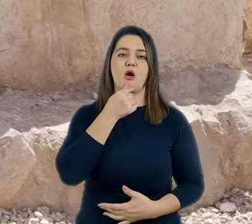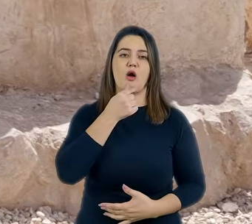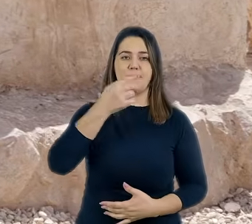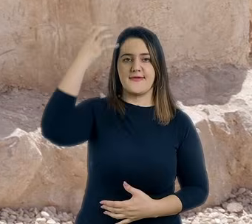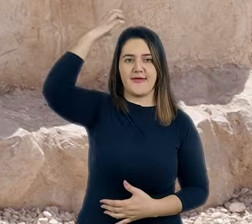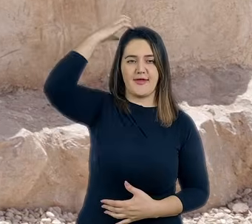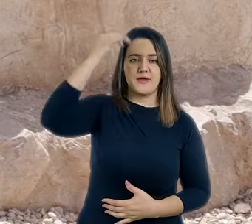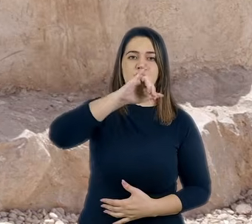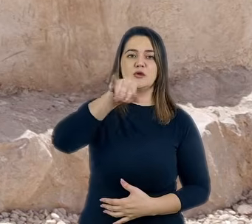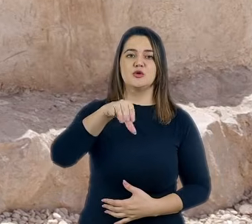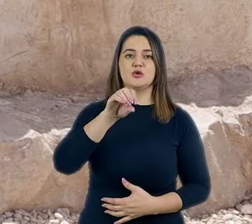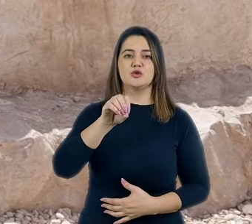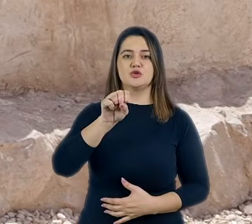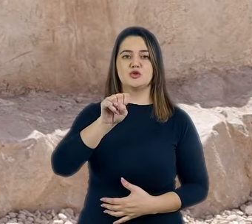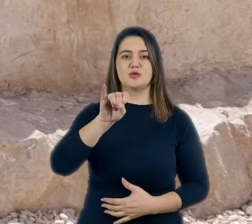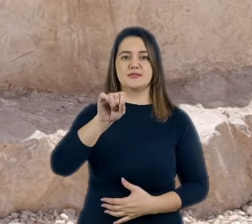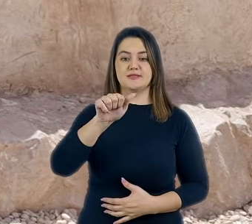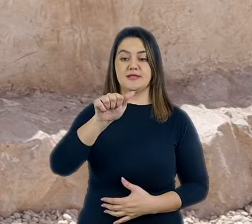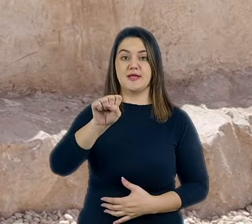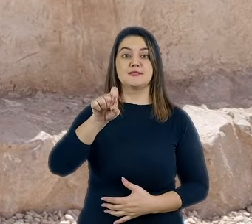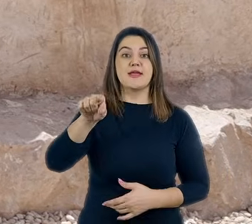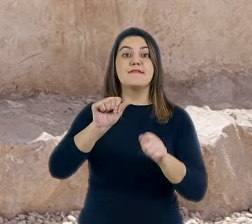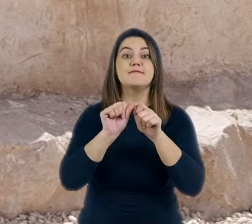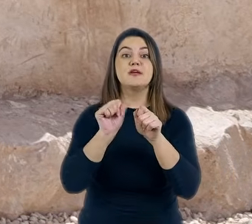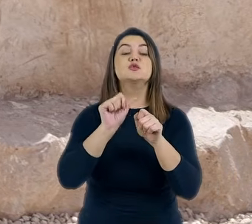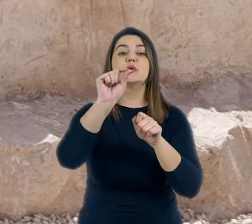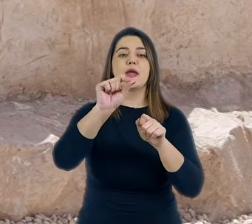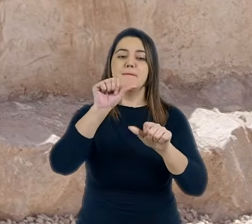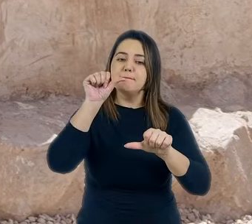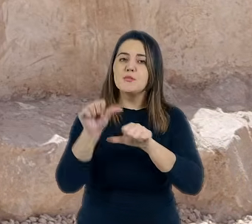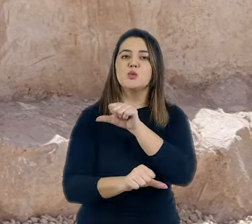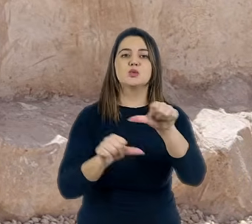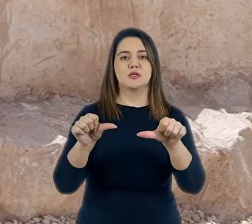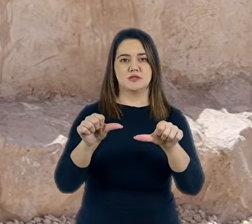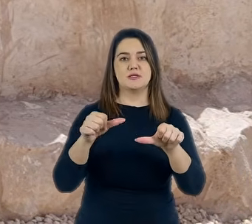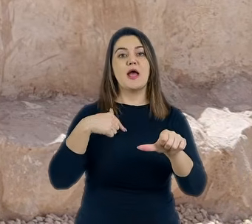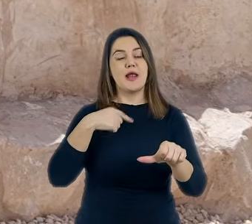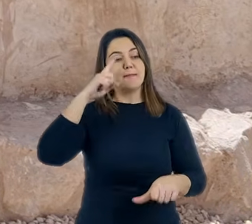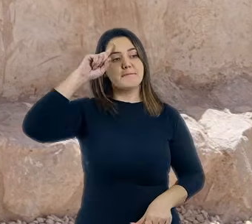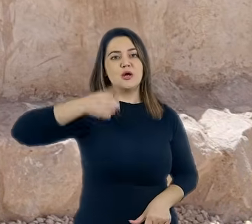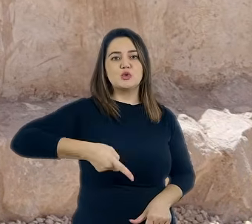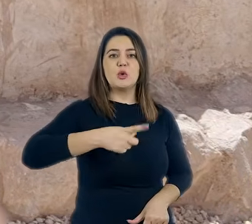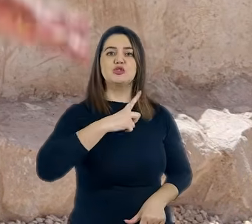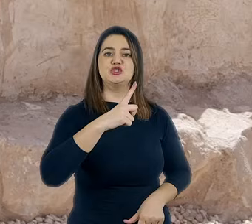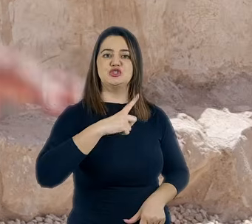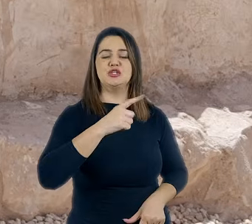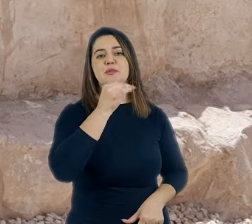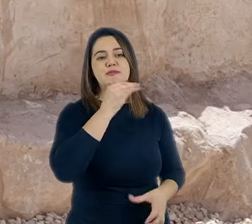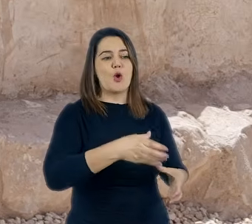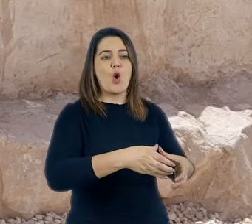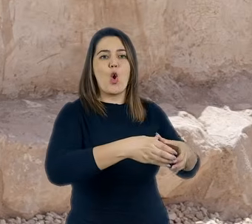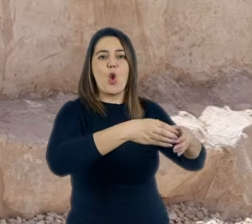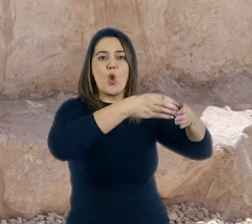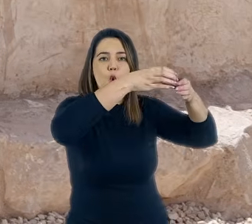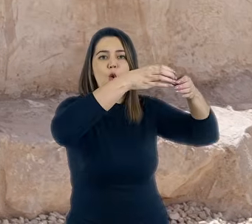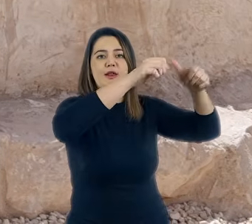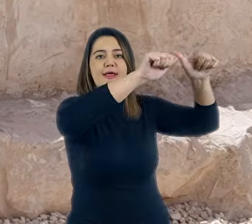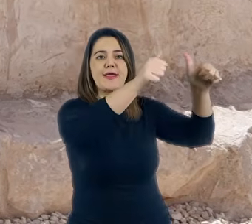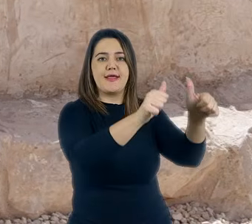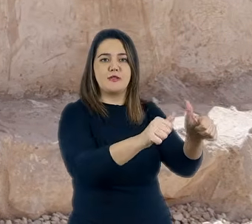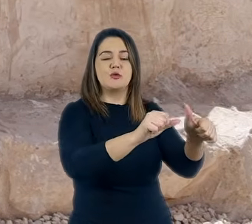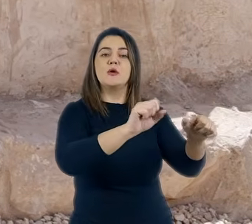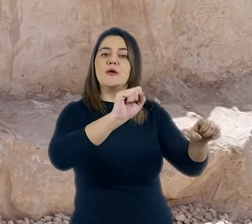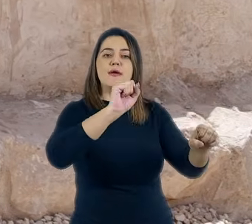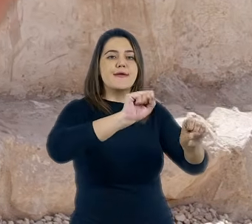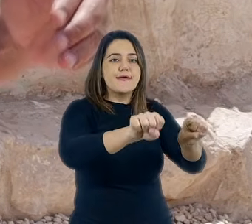rei Josias, que ele fez em Jerusalém. E você viu a menção? Ele mandou destruir os altares, as colunas que ficavam para